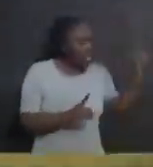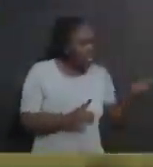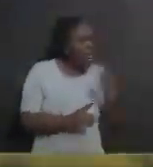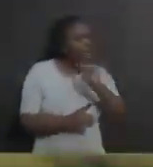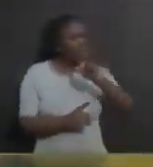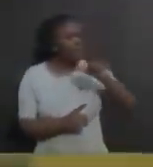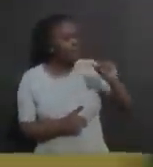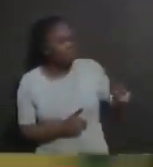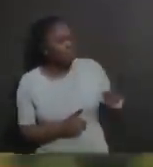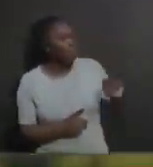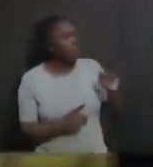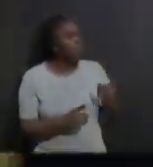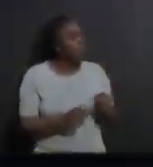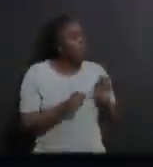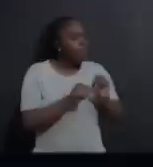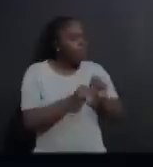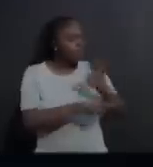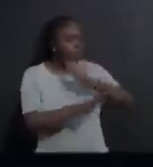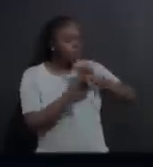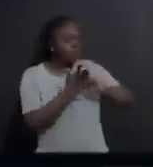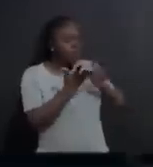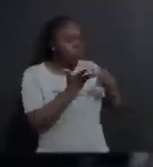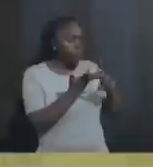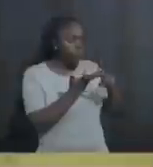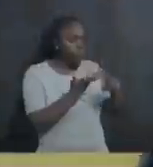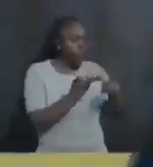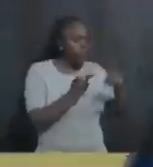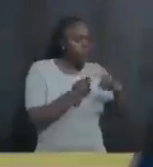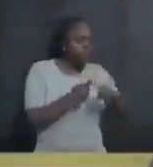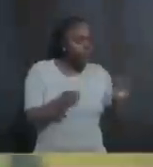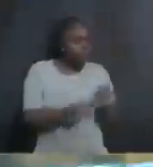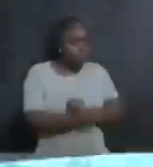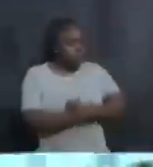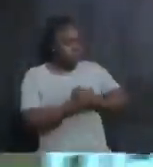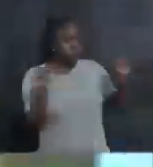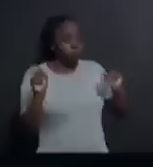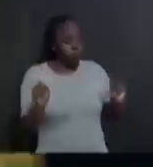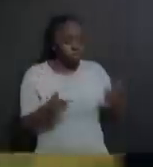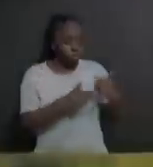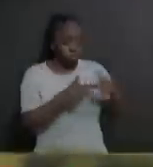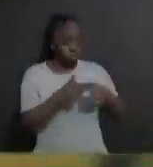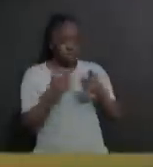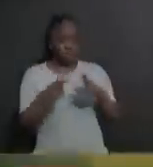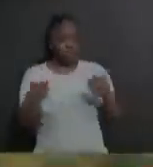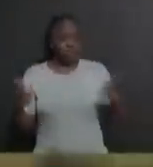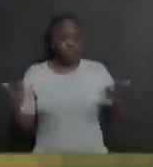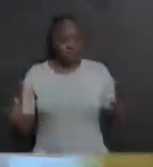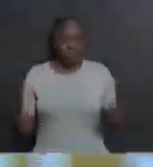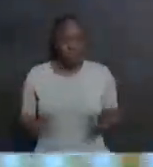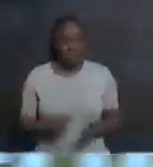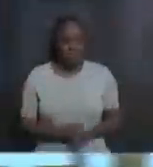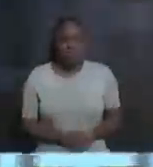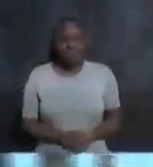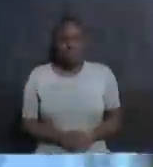Foi falando. A gente faz tudo que tem que fazer mesmo. Explode o que tem que explodir mesmo, não tem problema.